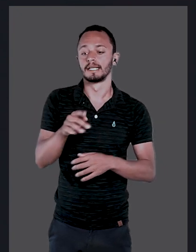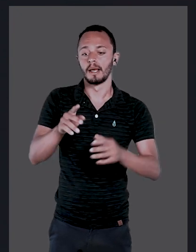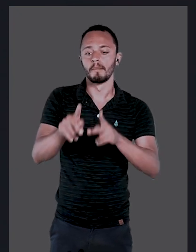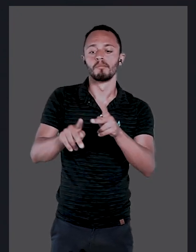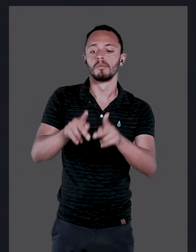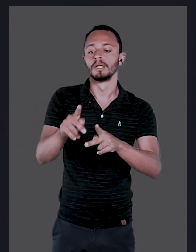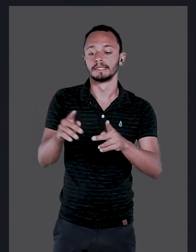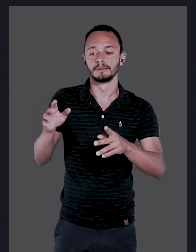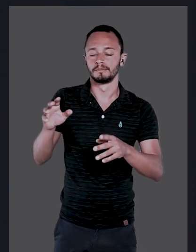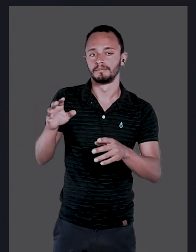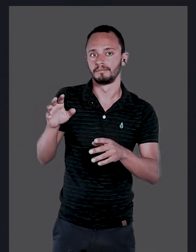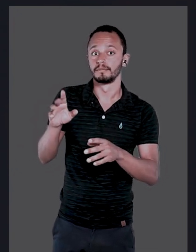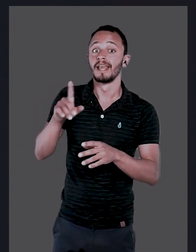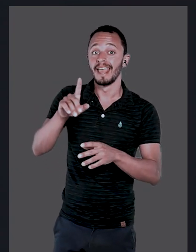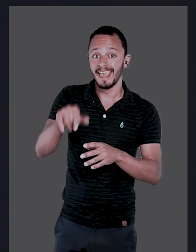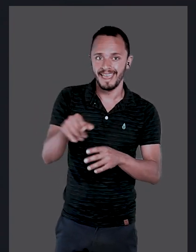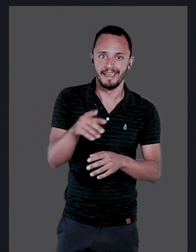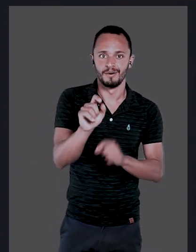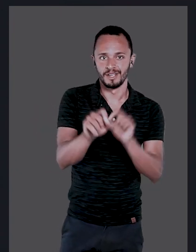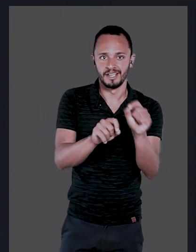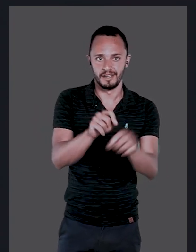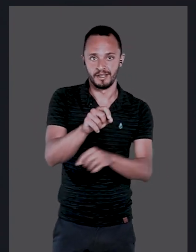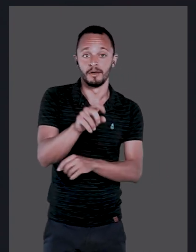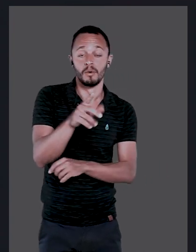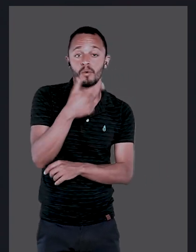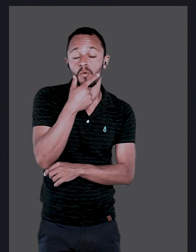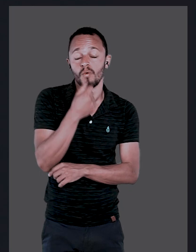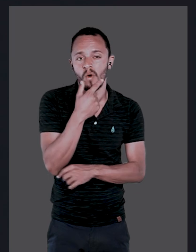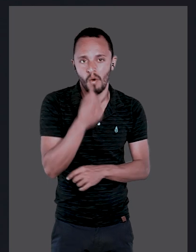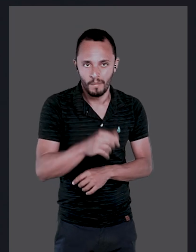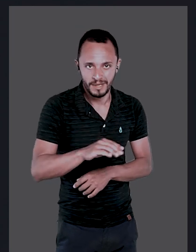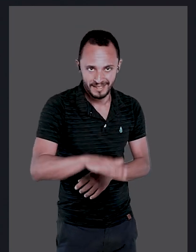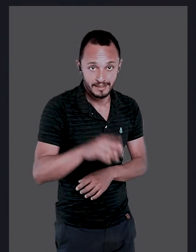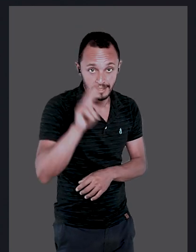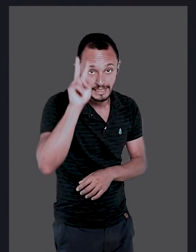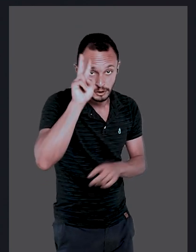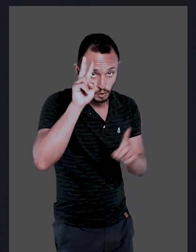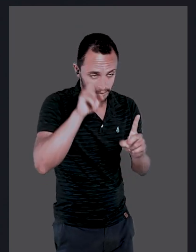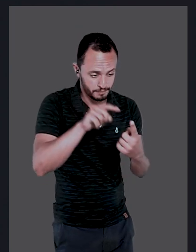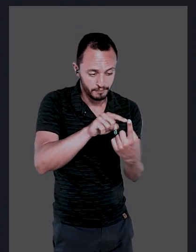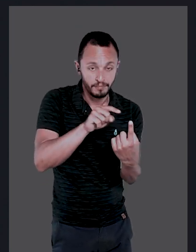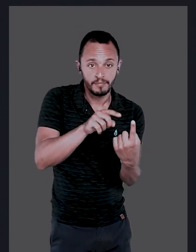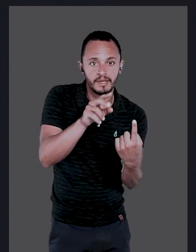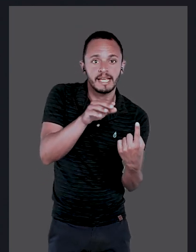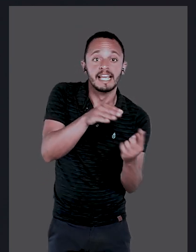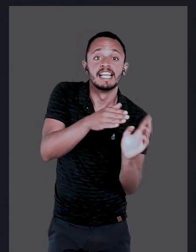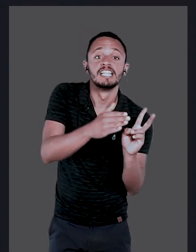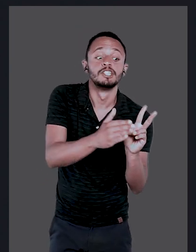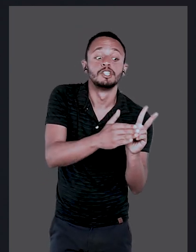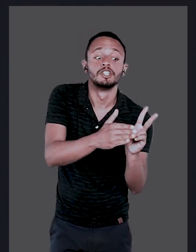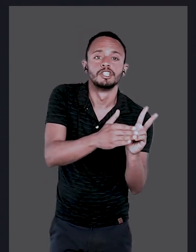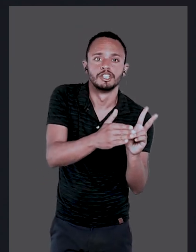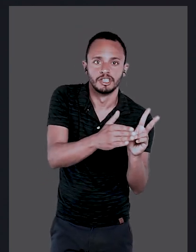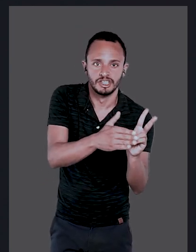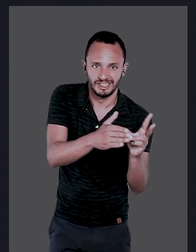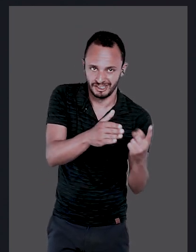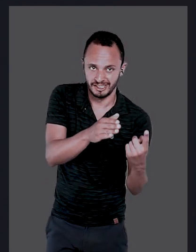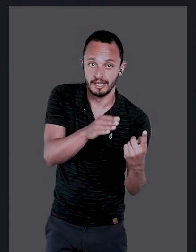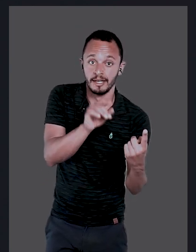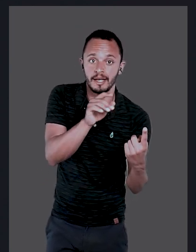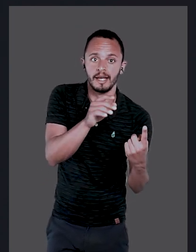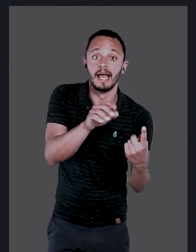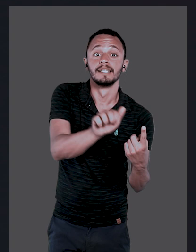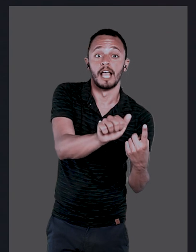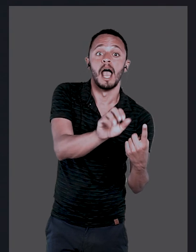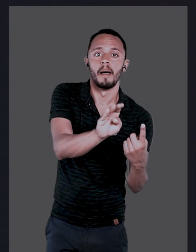duas figuras vêm daí. O Honra, que é um menino indígena, Abaeté, mas que resulta de um estupro